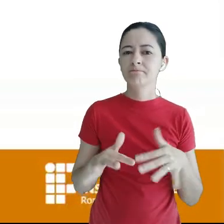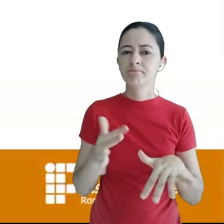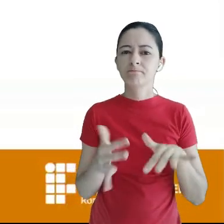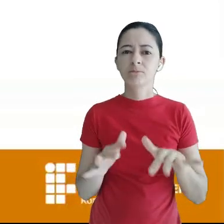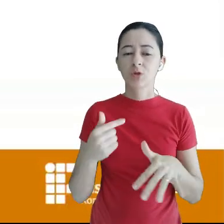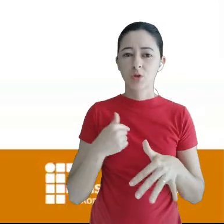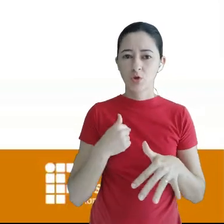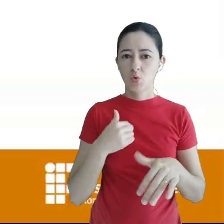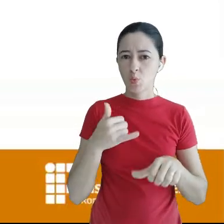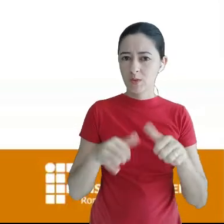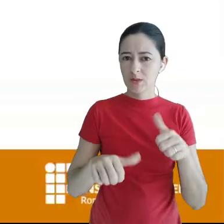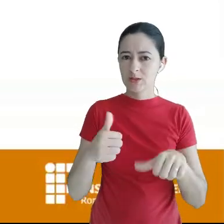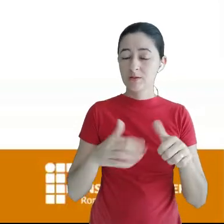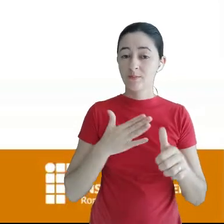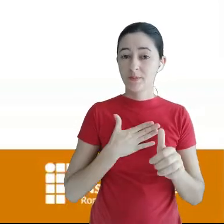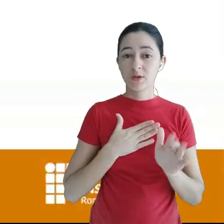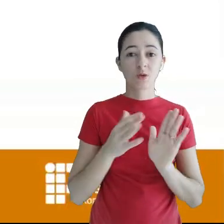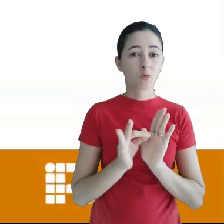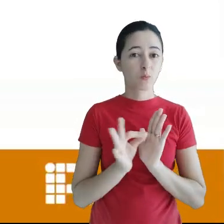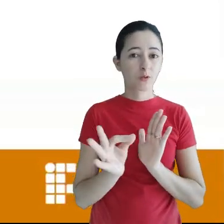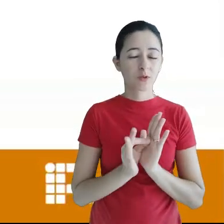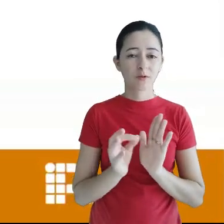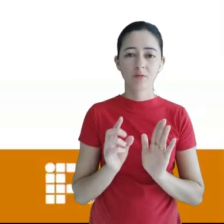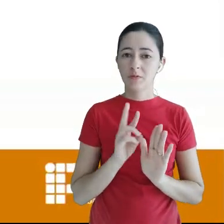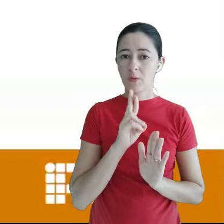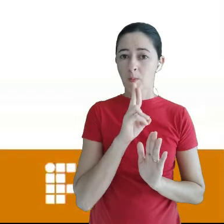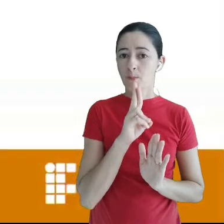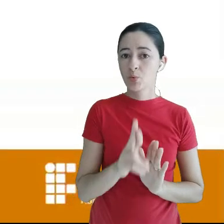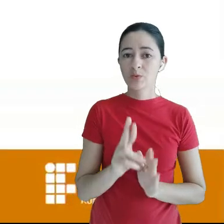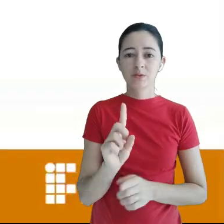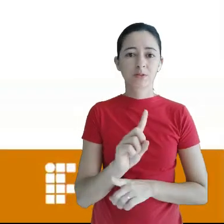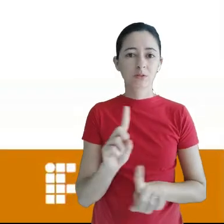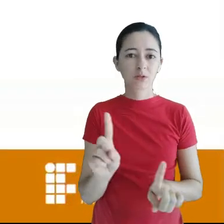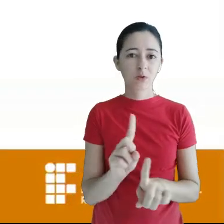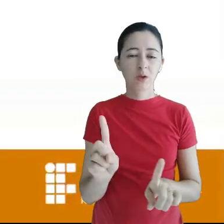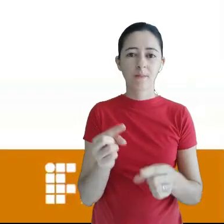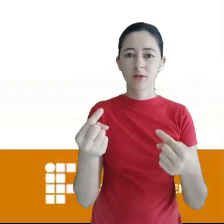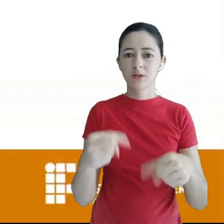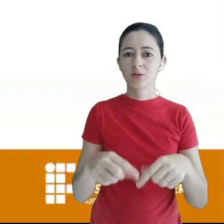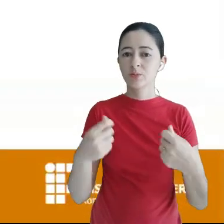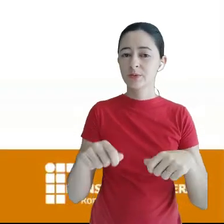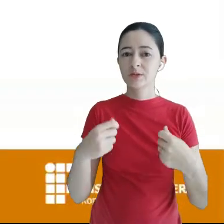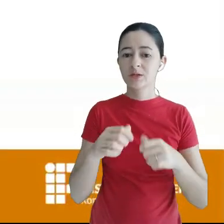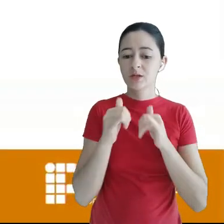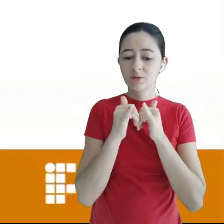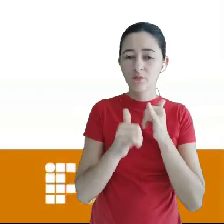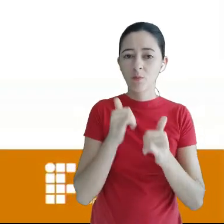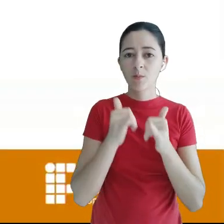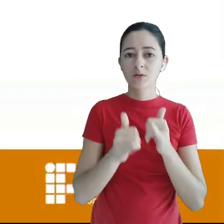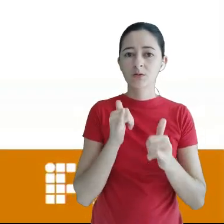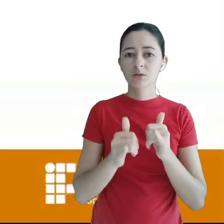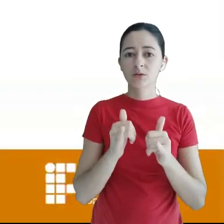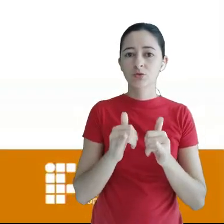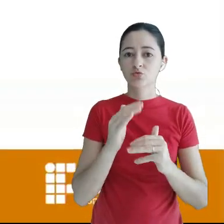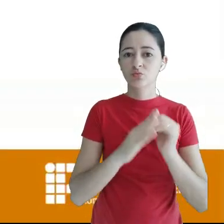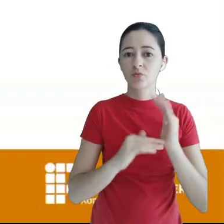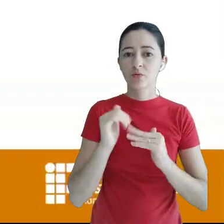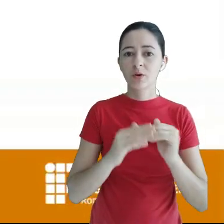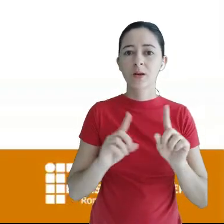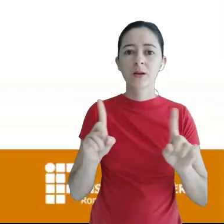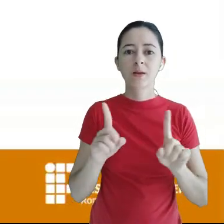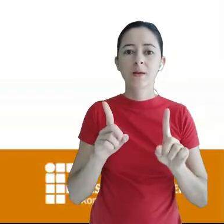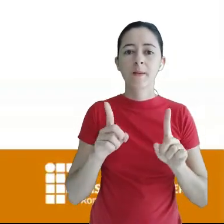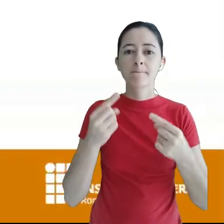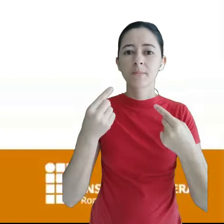muito. Eu, analista Jackson, diria que não. A partida não depende, a partida não precisa das informações dos jogadores. A partida